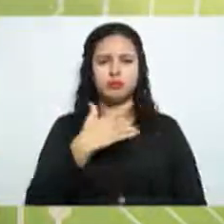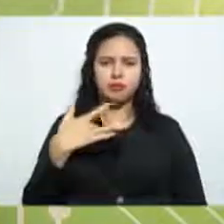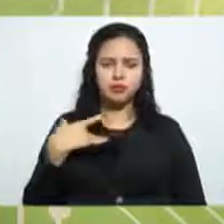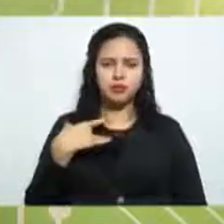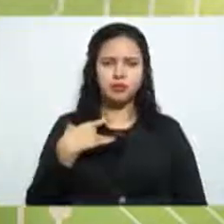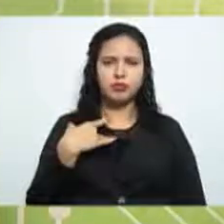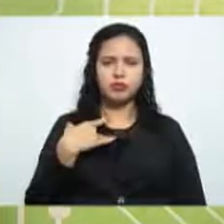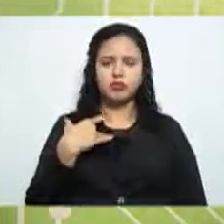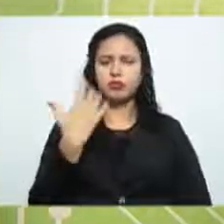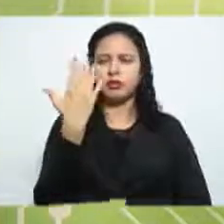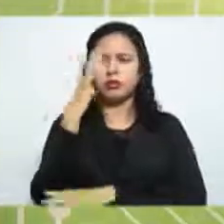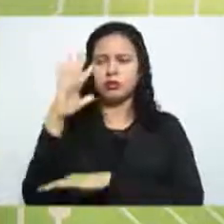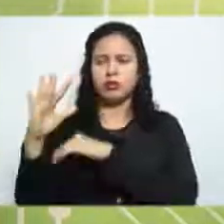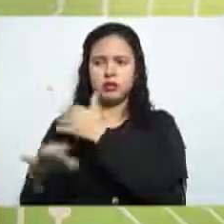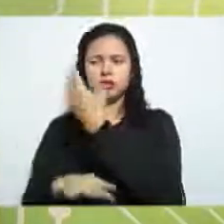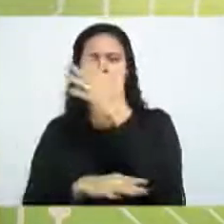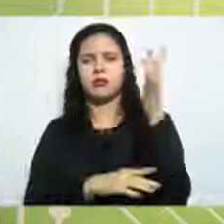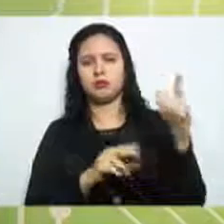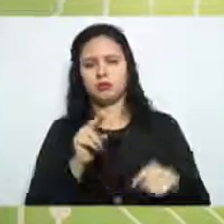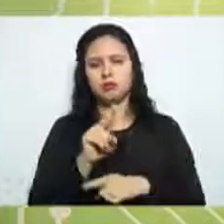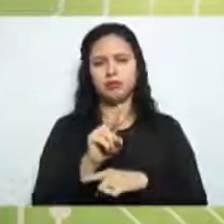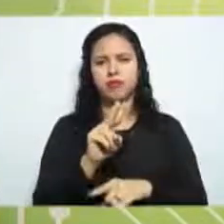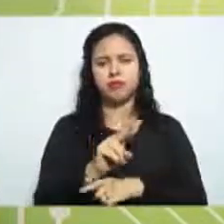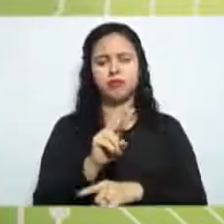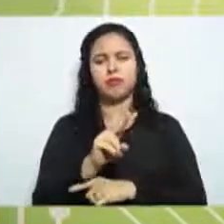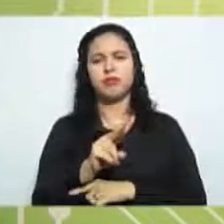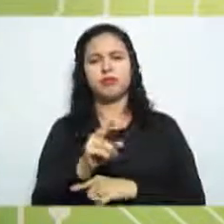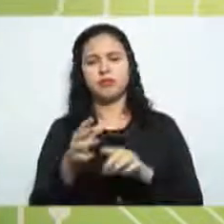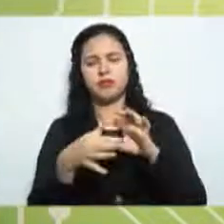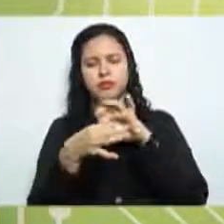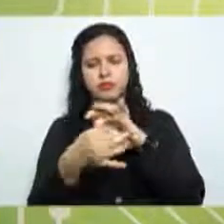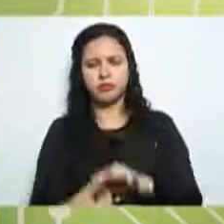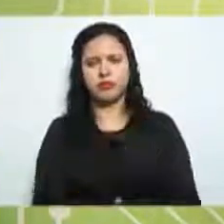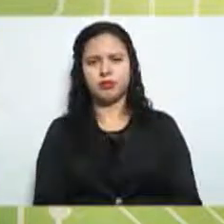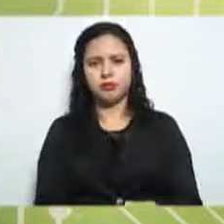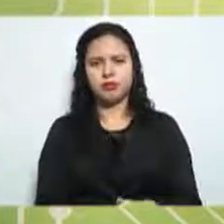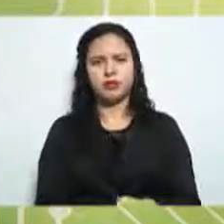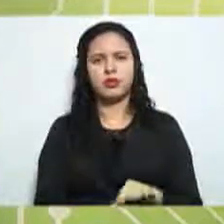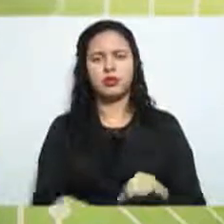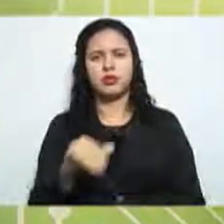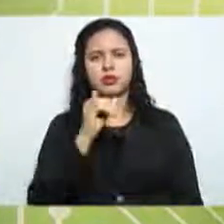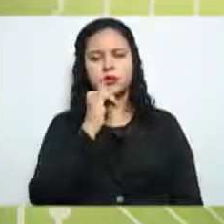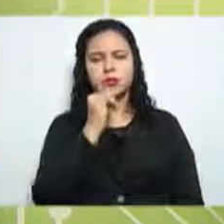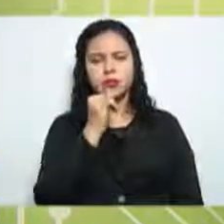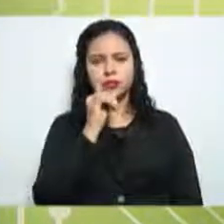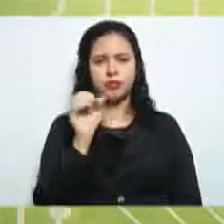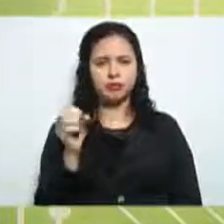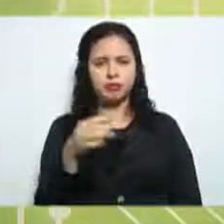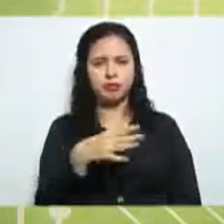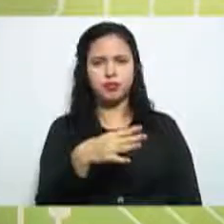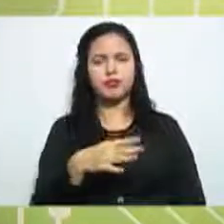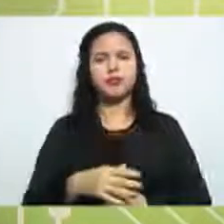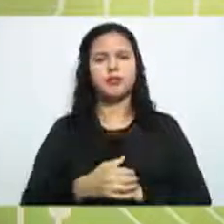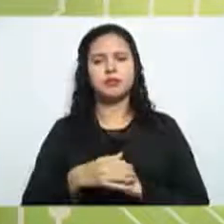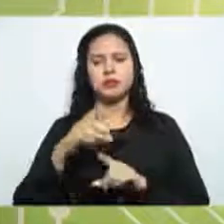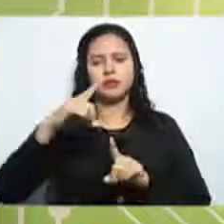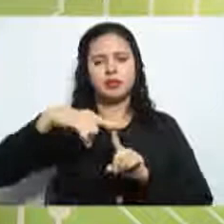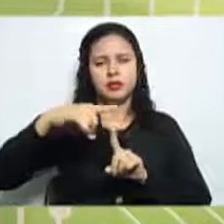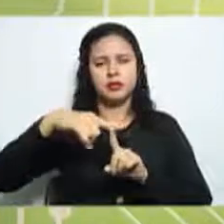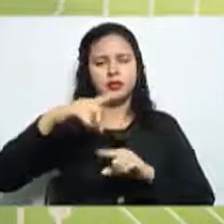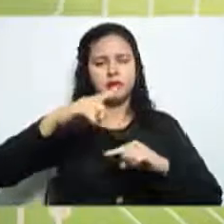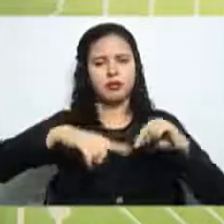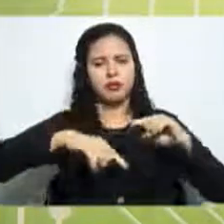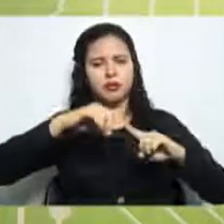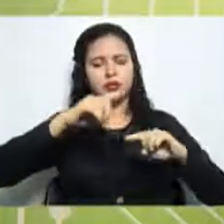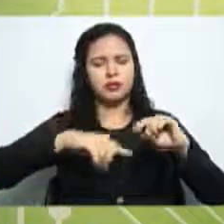está mais interligado com o nosso meio ambiente. Esse é um exemplo de modernização. Um tipo de produto que a gente